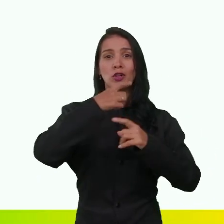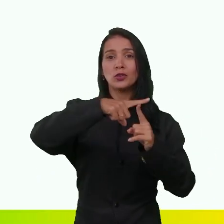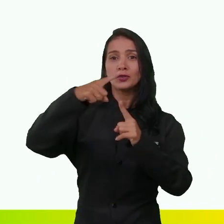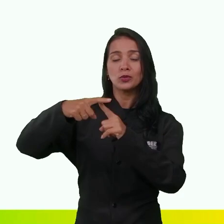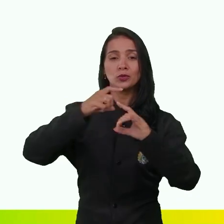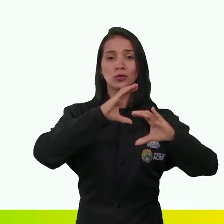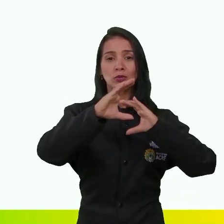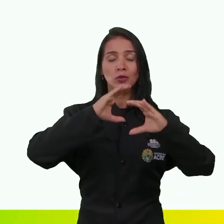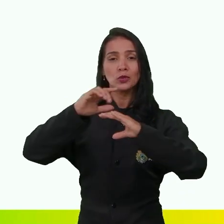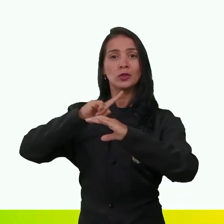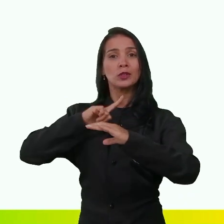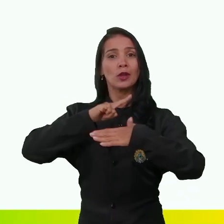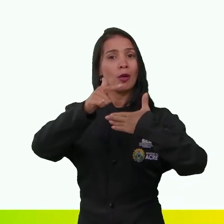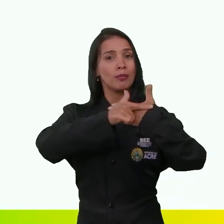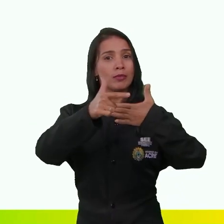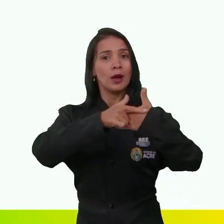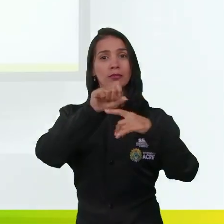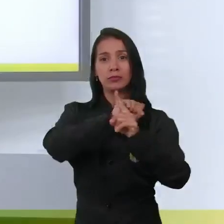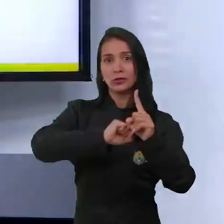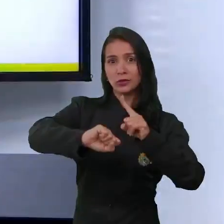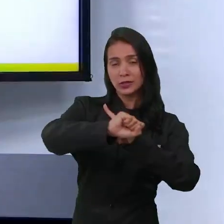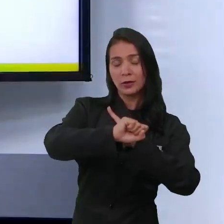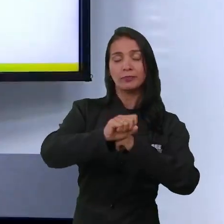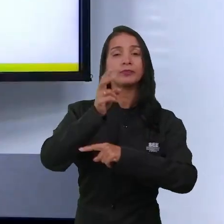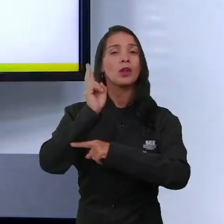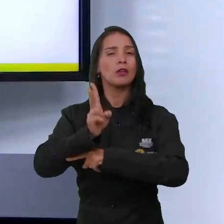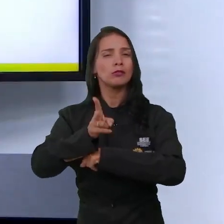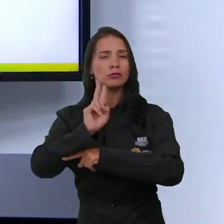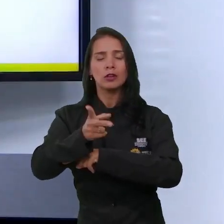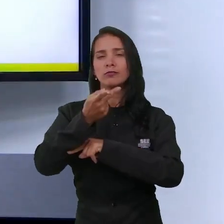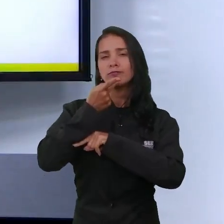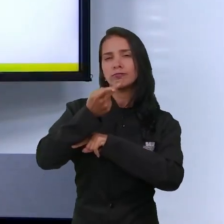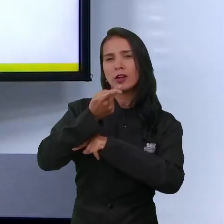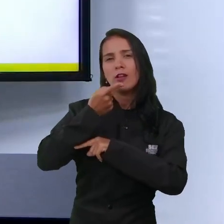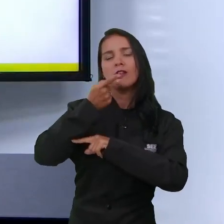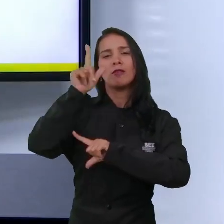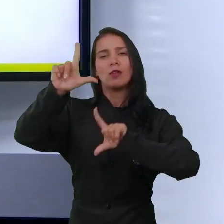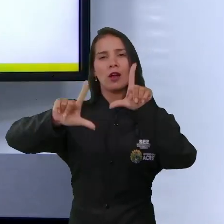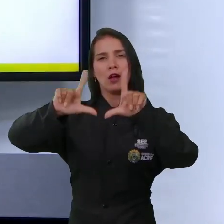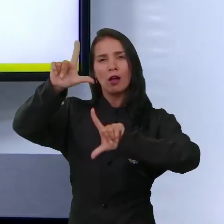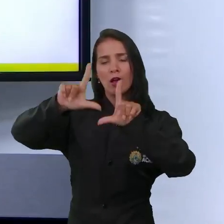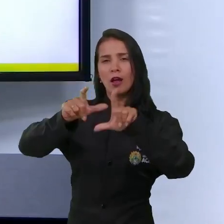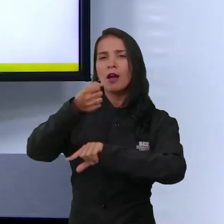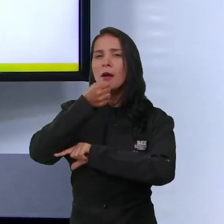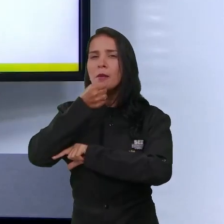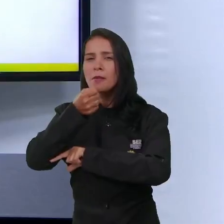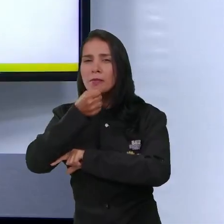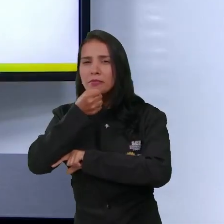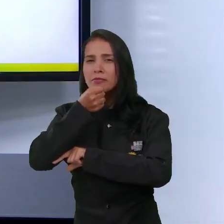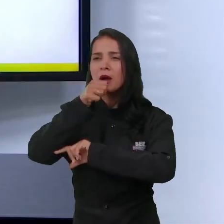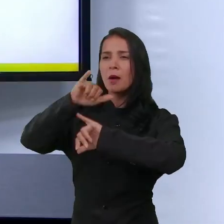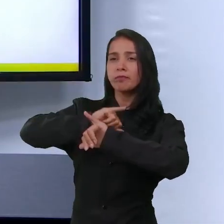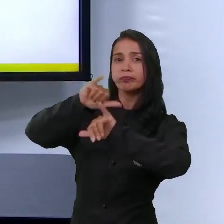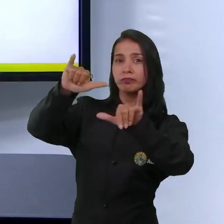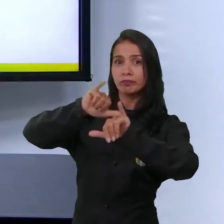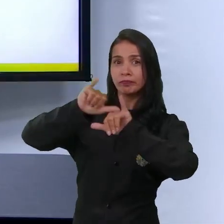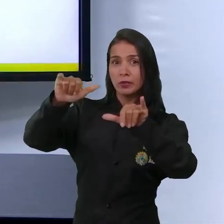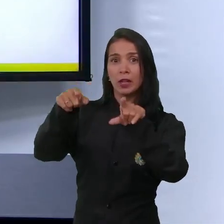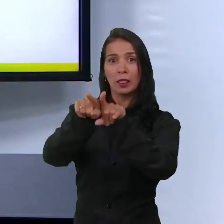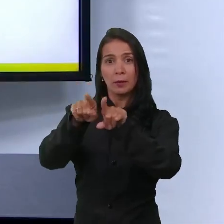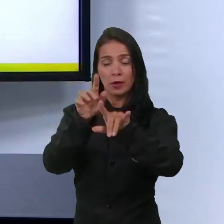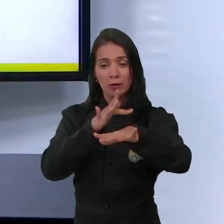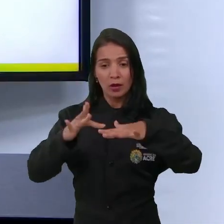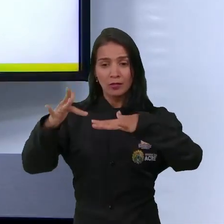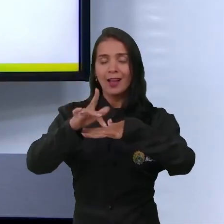sociais. Toda vez que nós estamos falando de jornal, nós estamos falando de mídia, nós